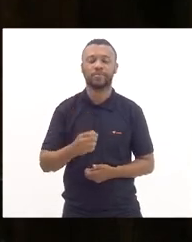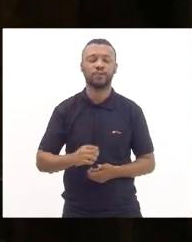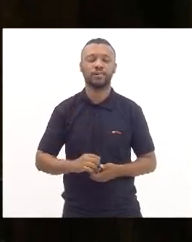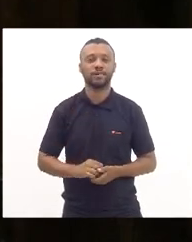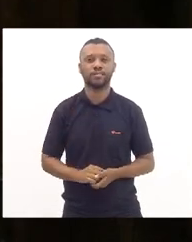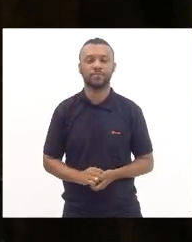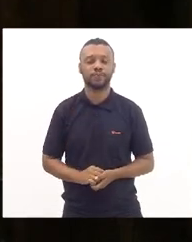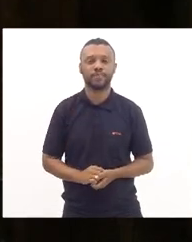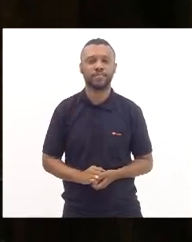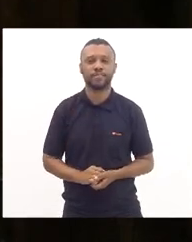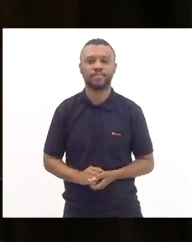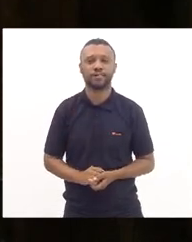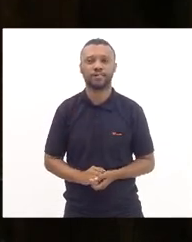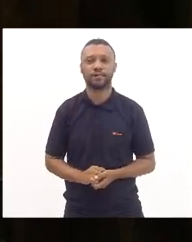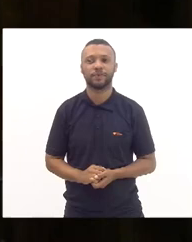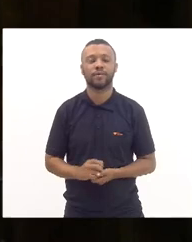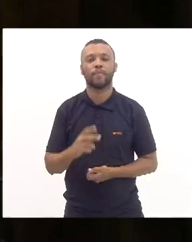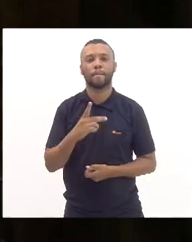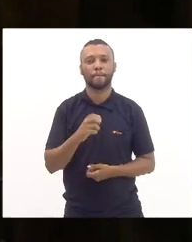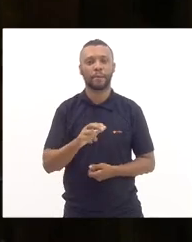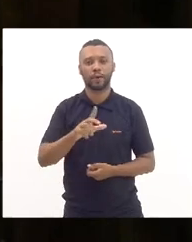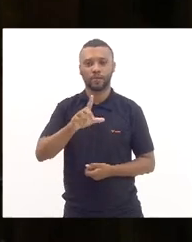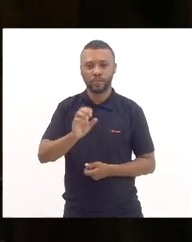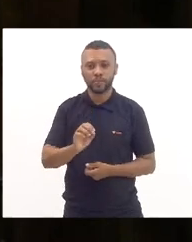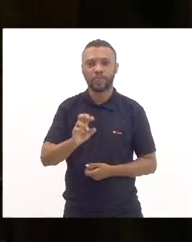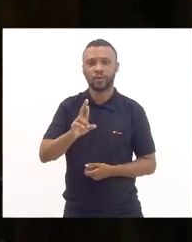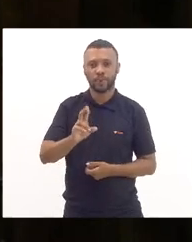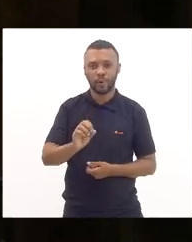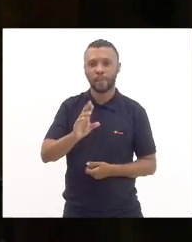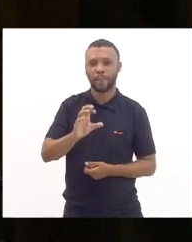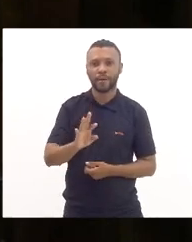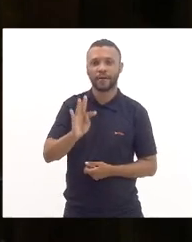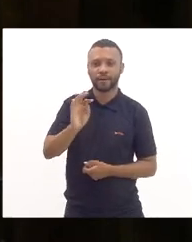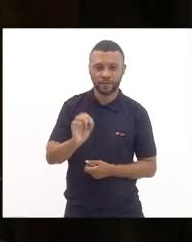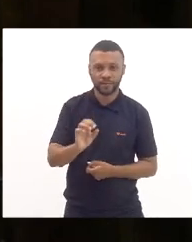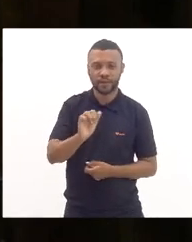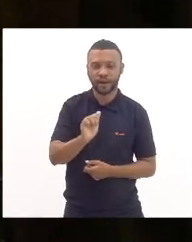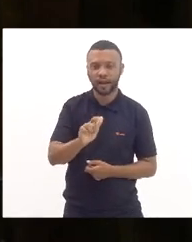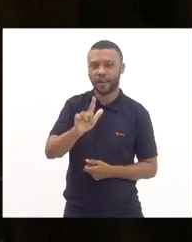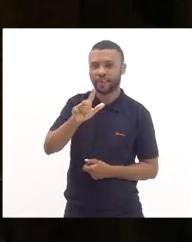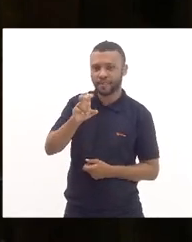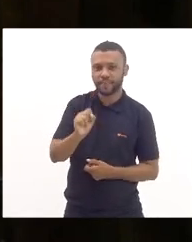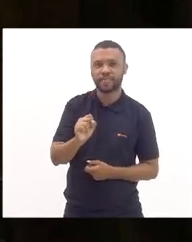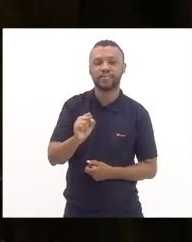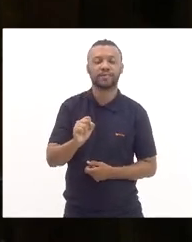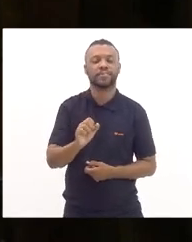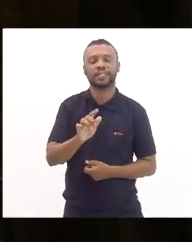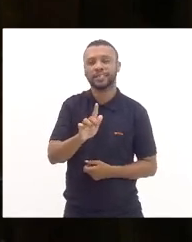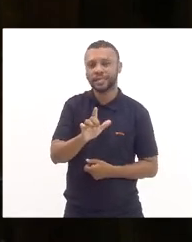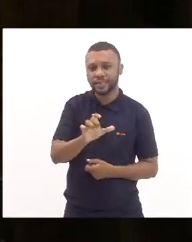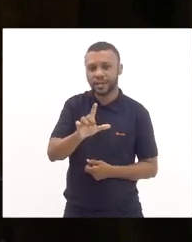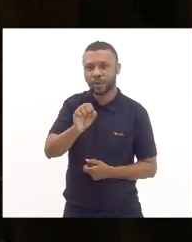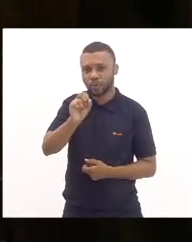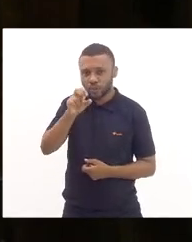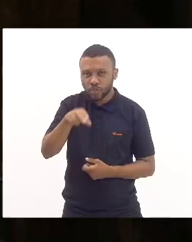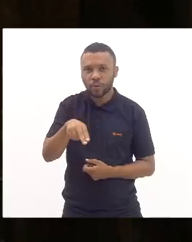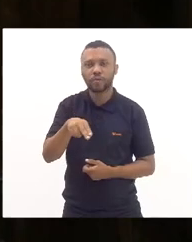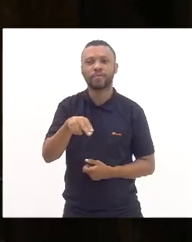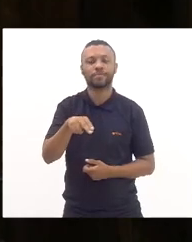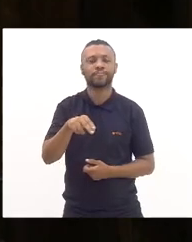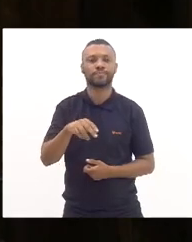Matos de Tanguá, Paulo Roberto Alves Martins, Gelson Pilas de Carvalho